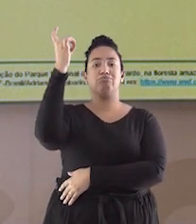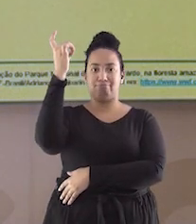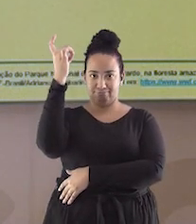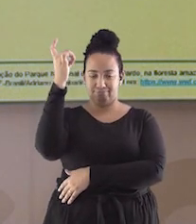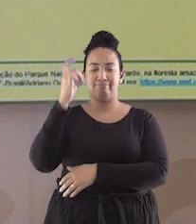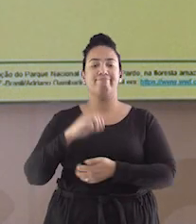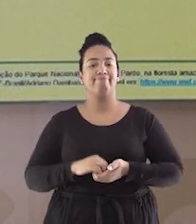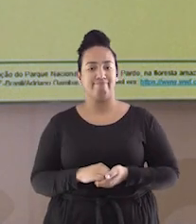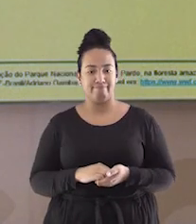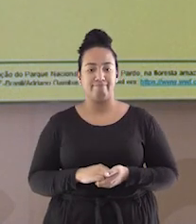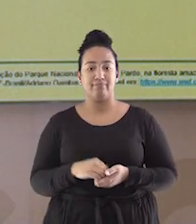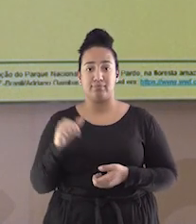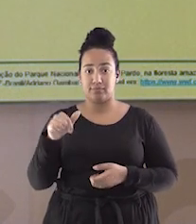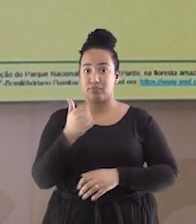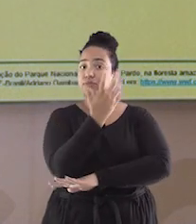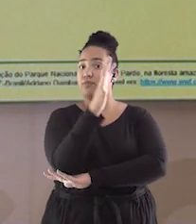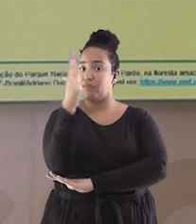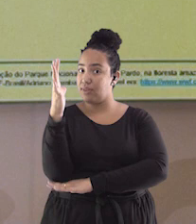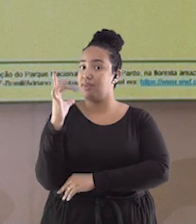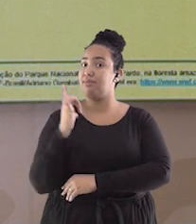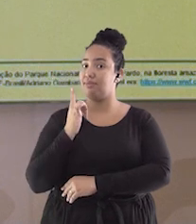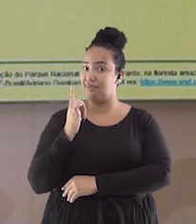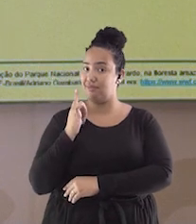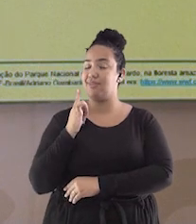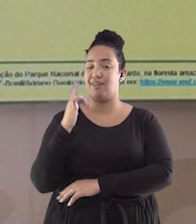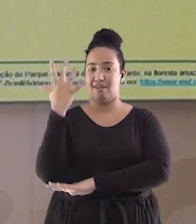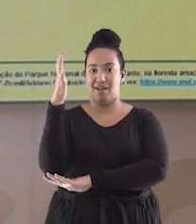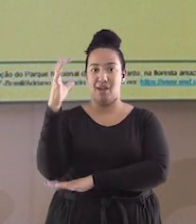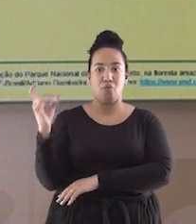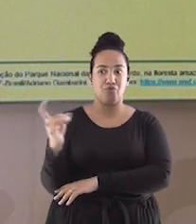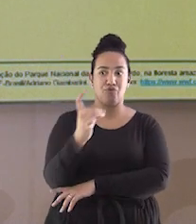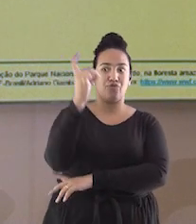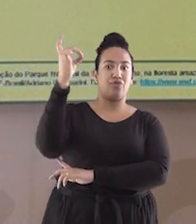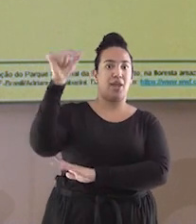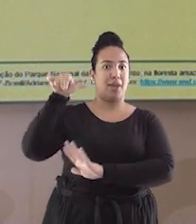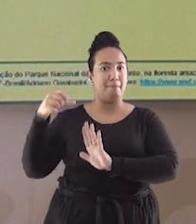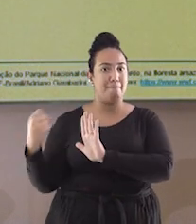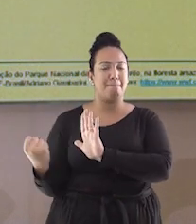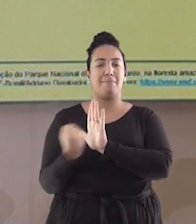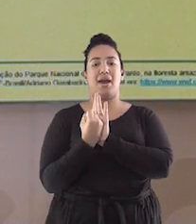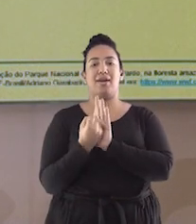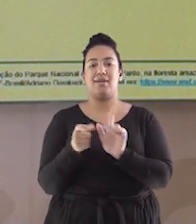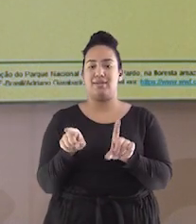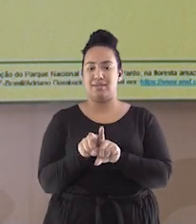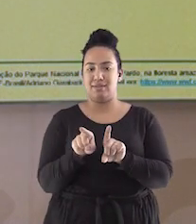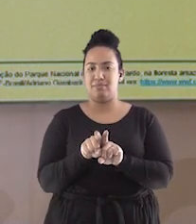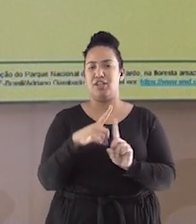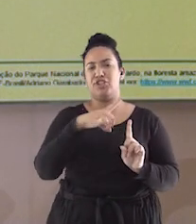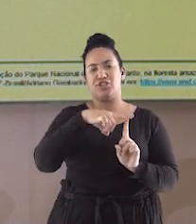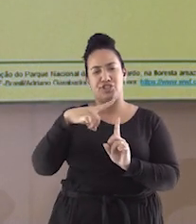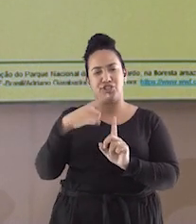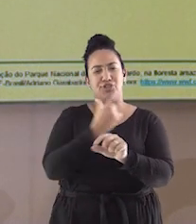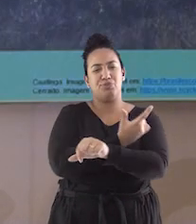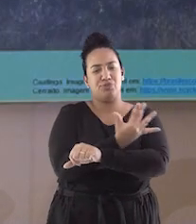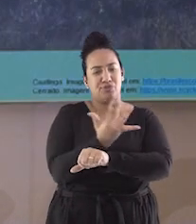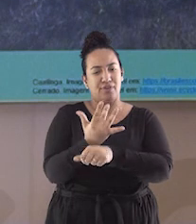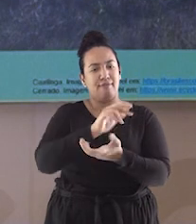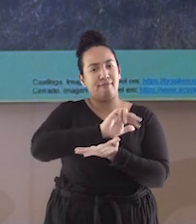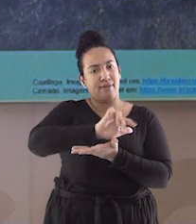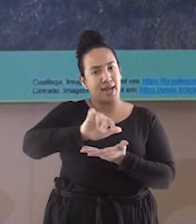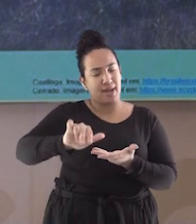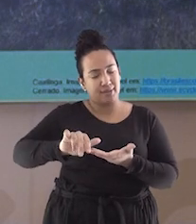altas e há uma presença marcante delas e de outras muitas espécies vegetais. Um segundo